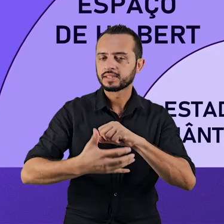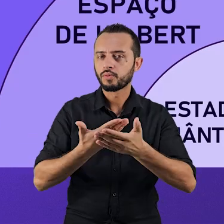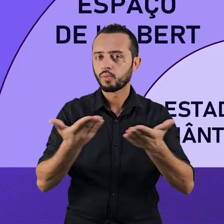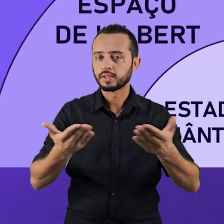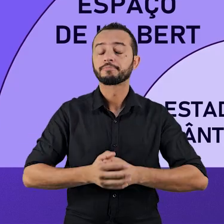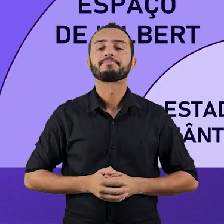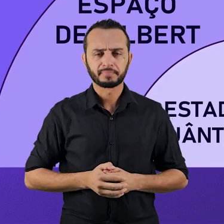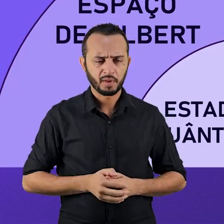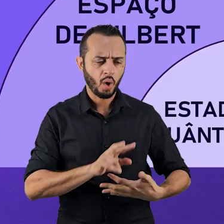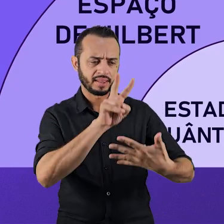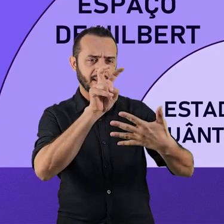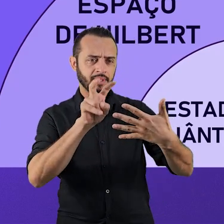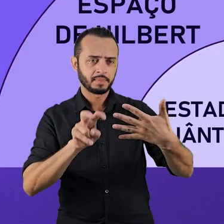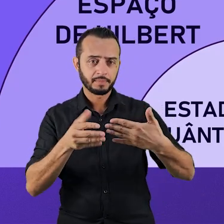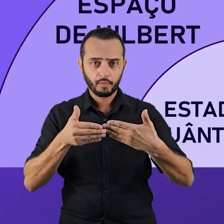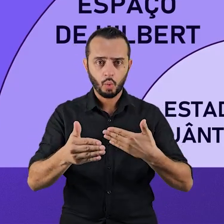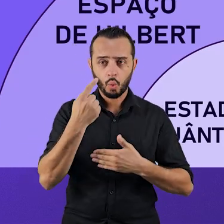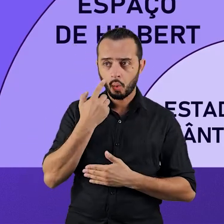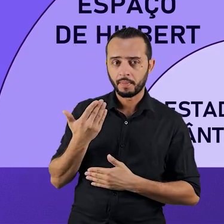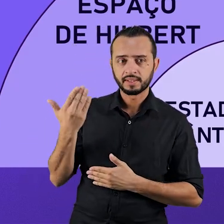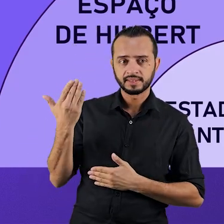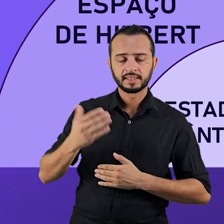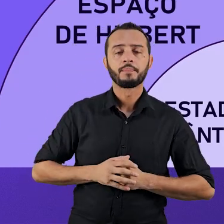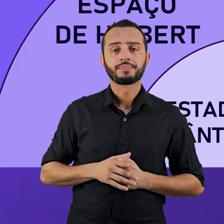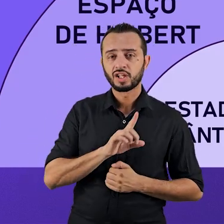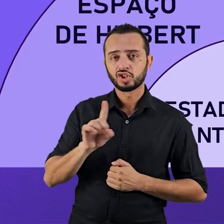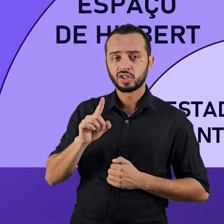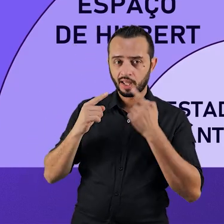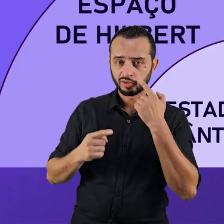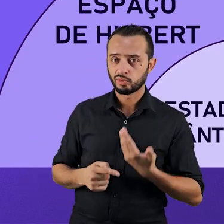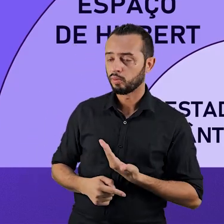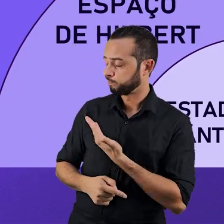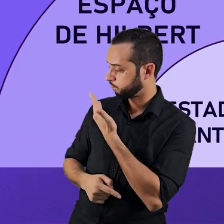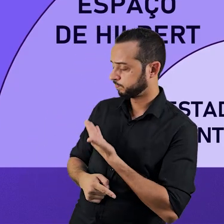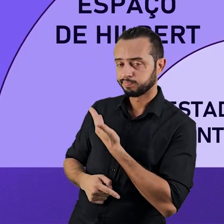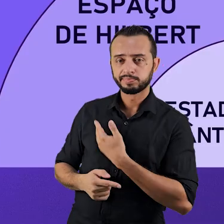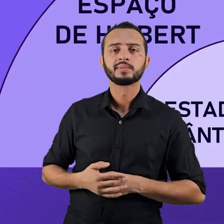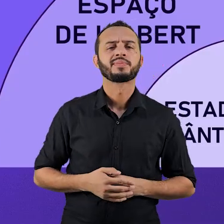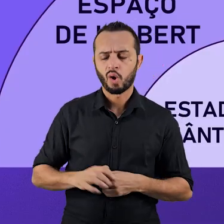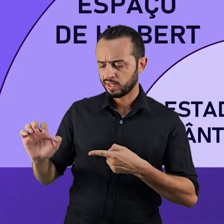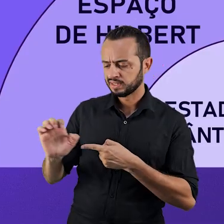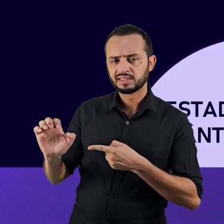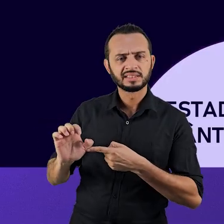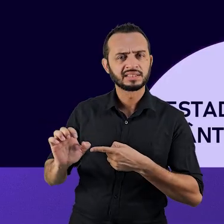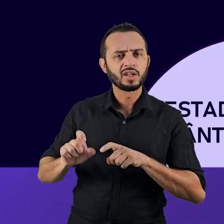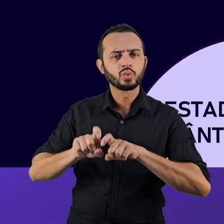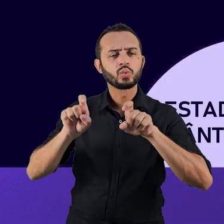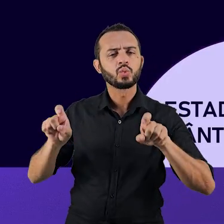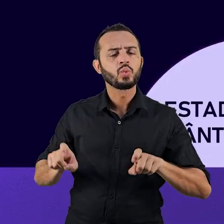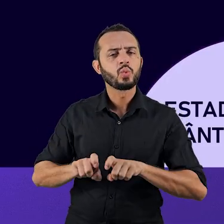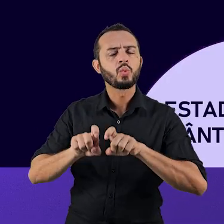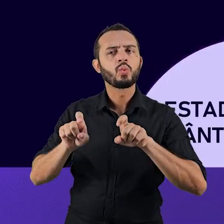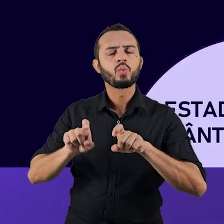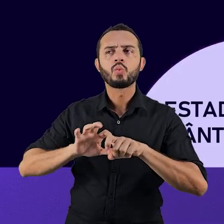então, a tratar de cada um desses assuntos. Eu vou começar ali no extremo da direita, estado quântico, que é uma coisa que todo mundo escuta, e eu quero